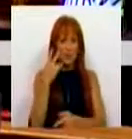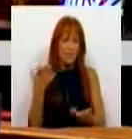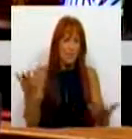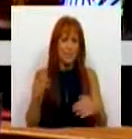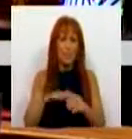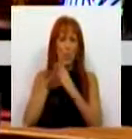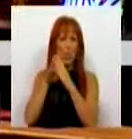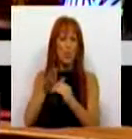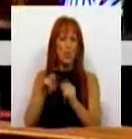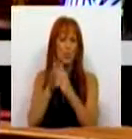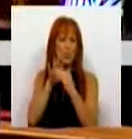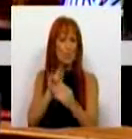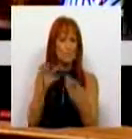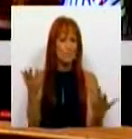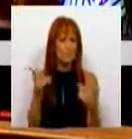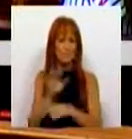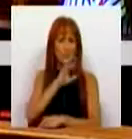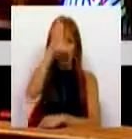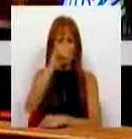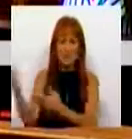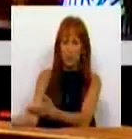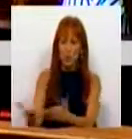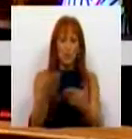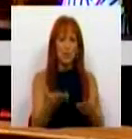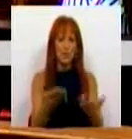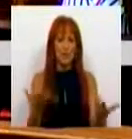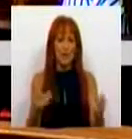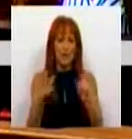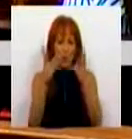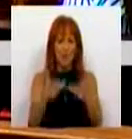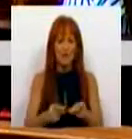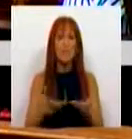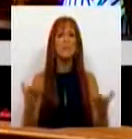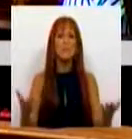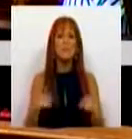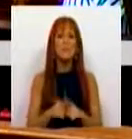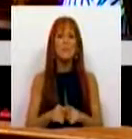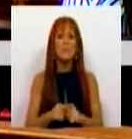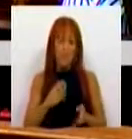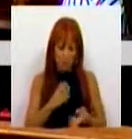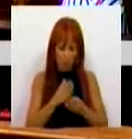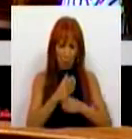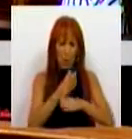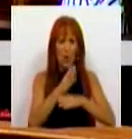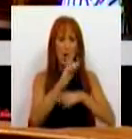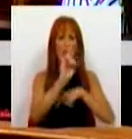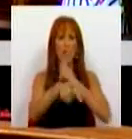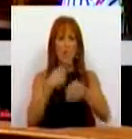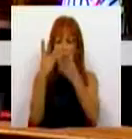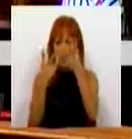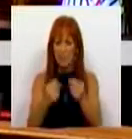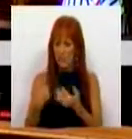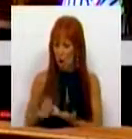isso o modelo que o Sr. Ministro trouxe com este orçamento e que é uma continuidade daquele que é o